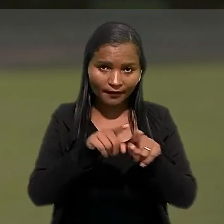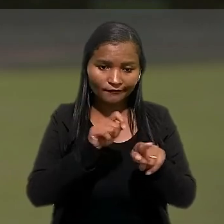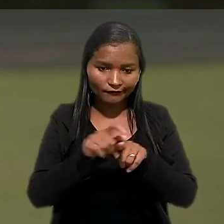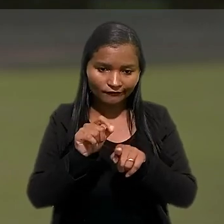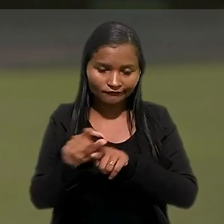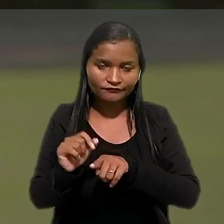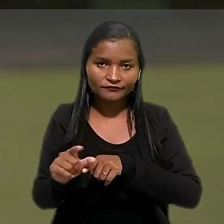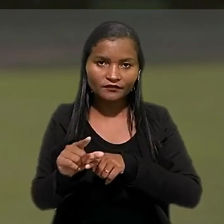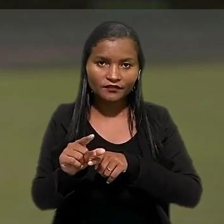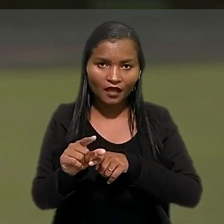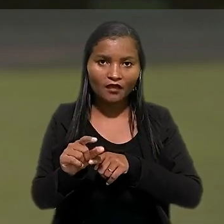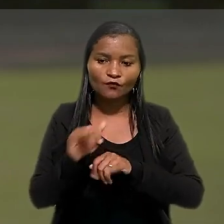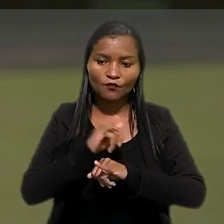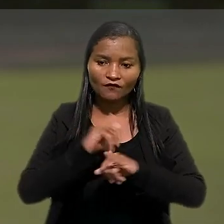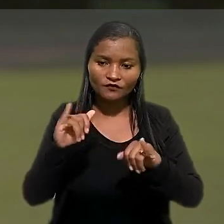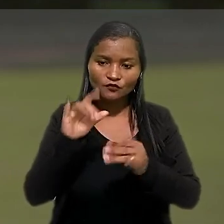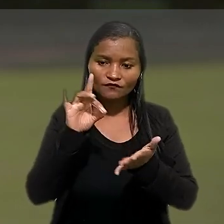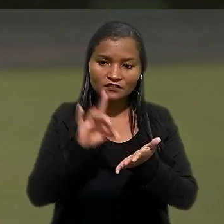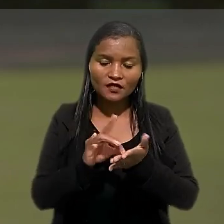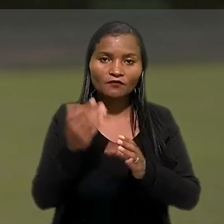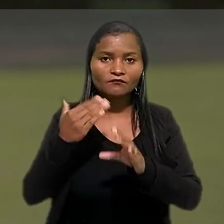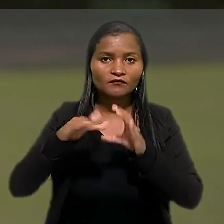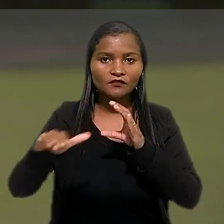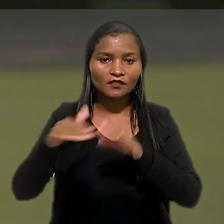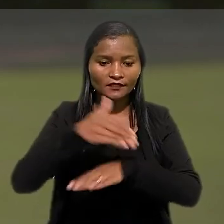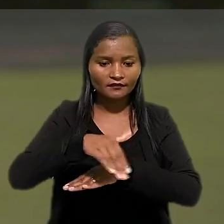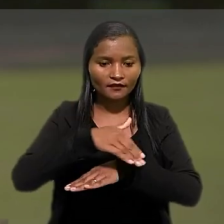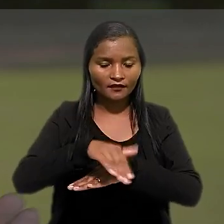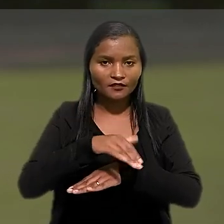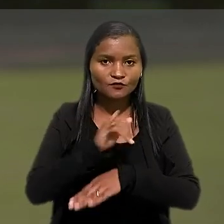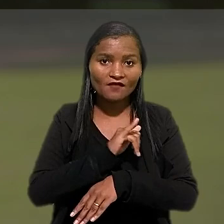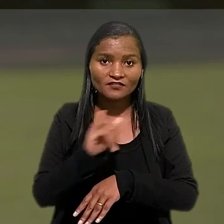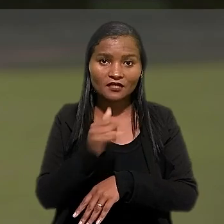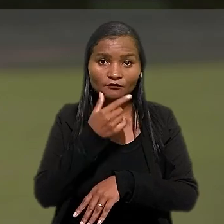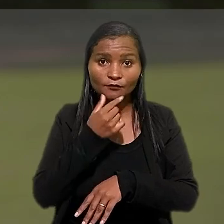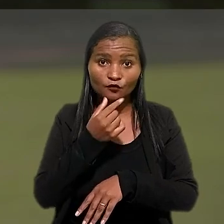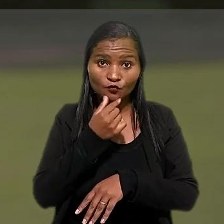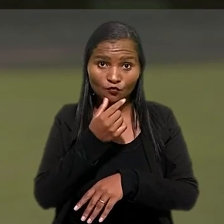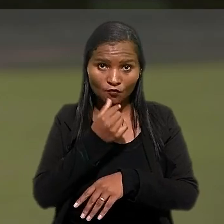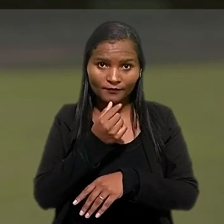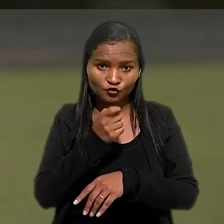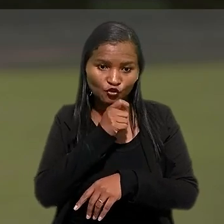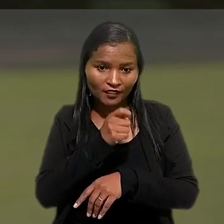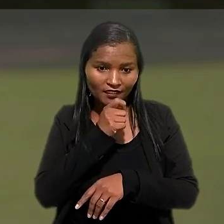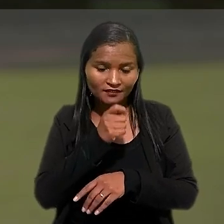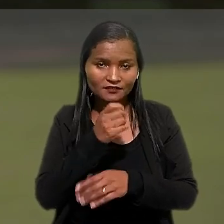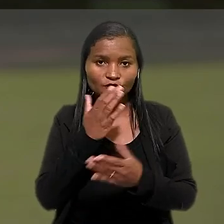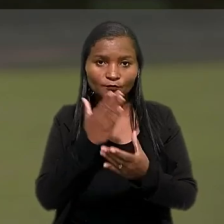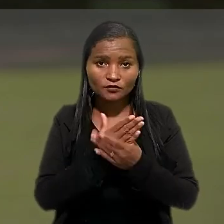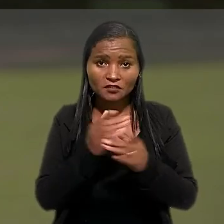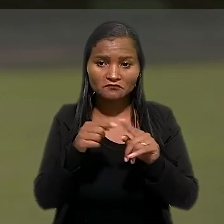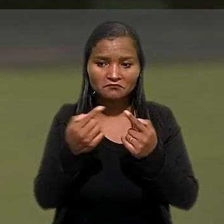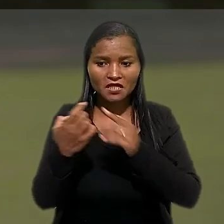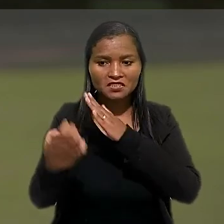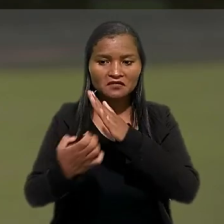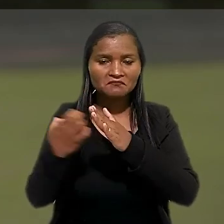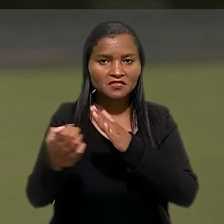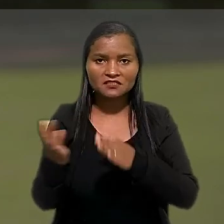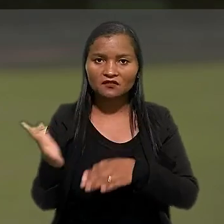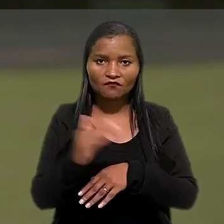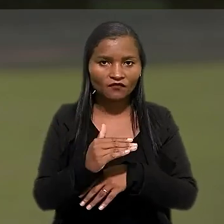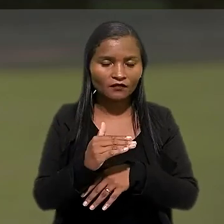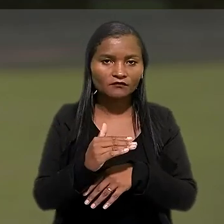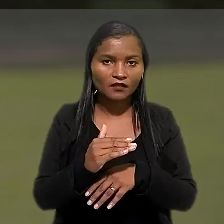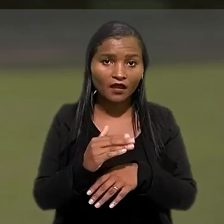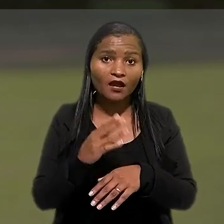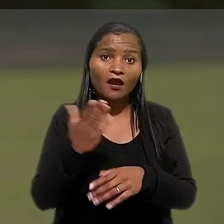parcelas. A comunicação oficial da audiência foi enviada para o endereço informado pelo jornalista no processo, mas a empresa não compareceu.